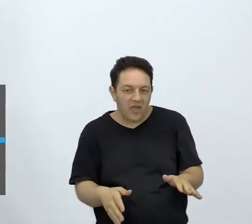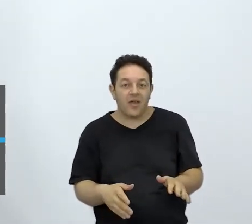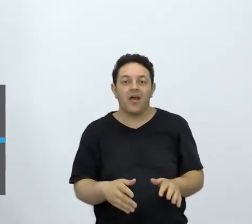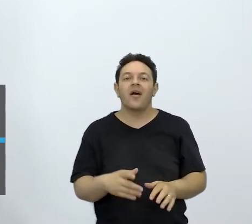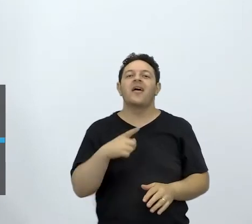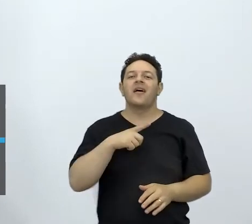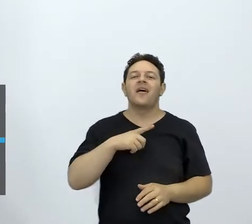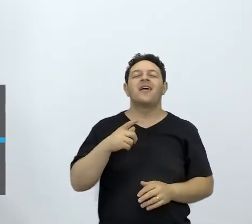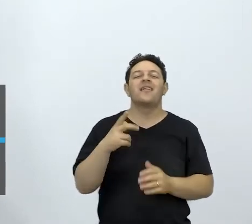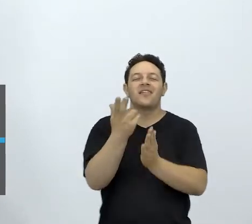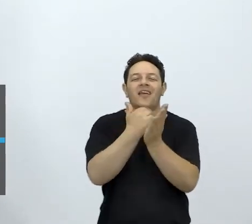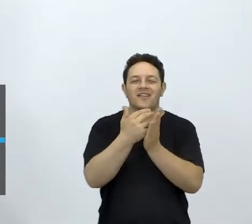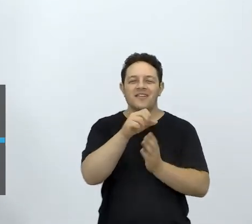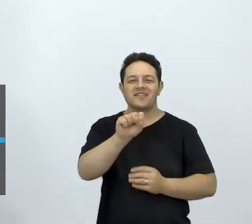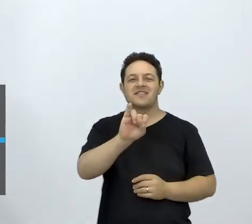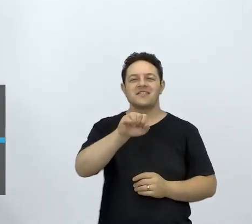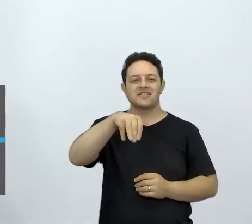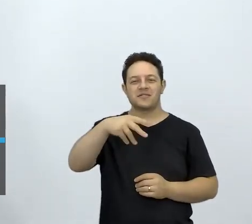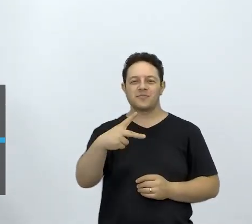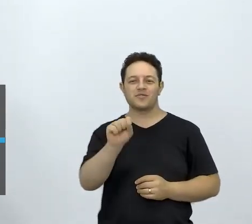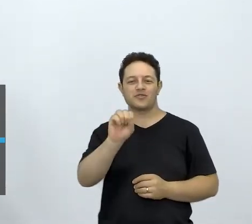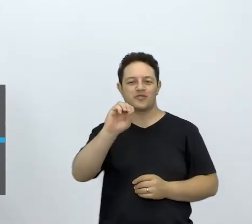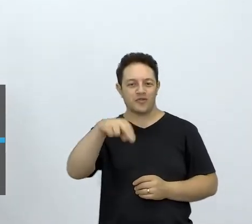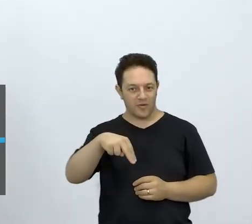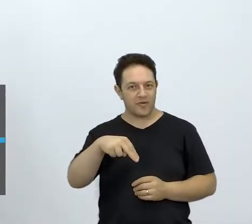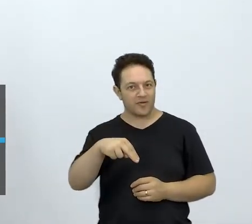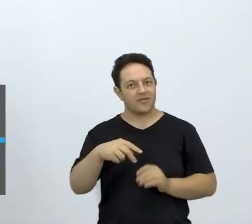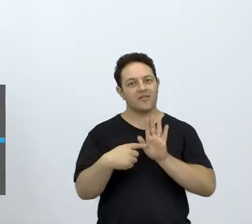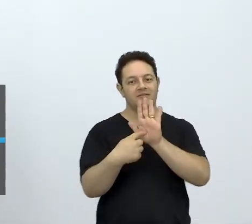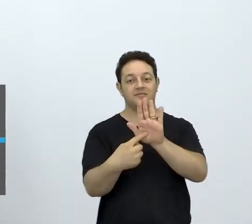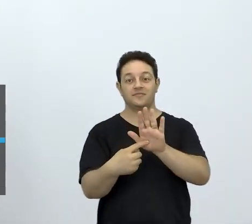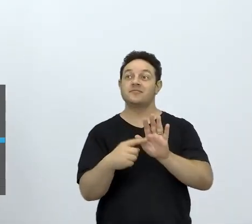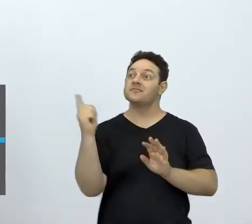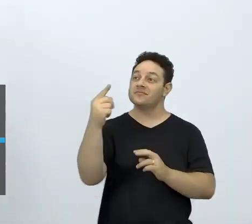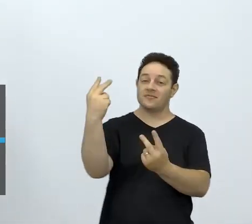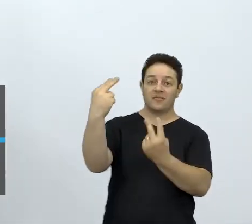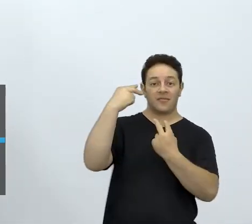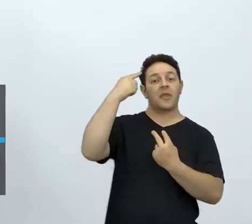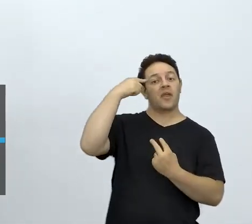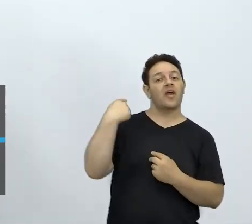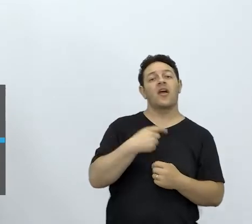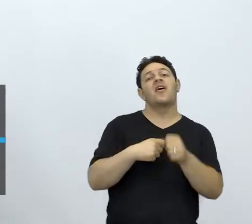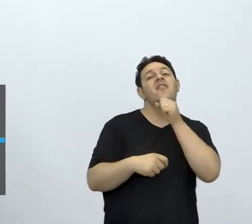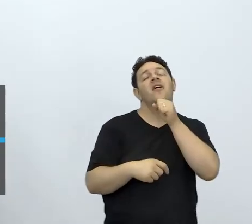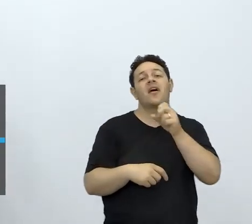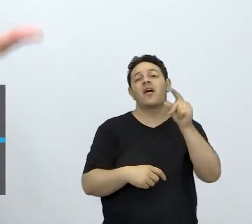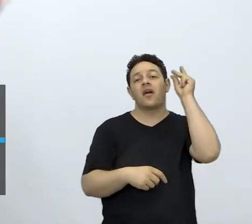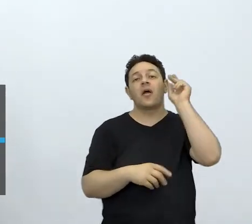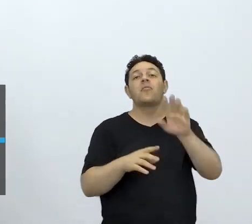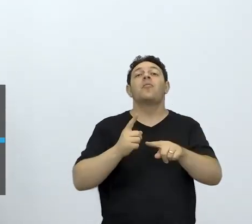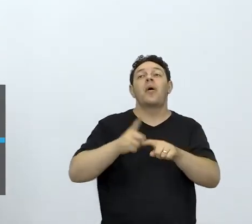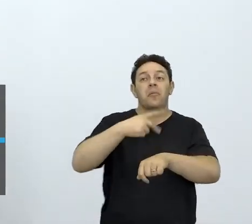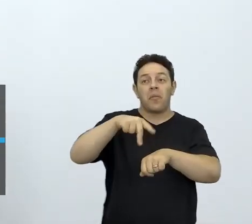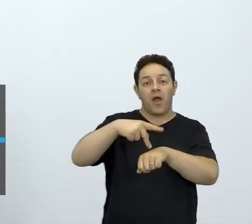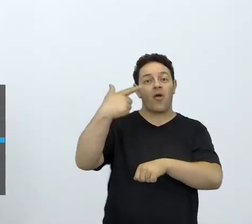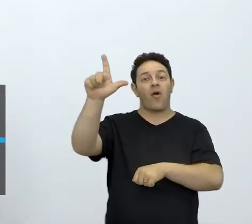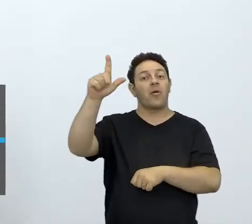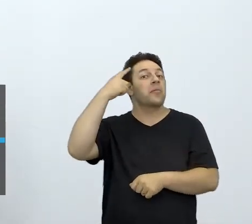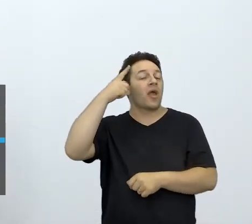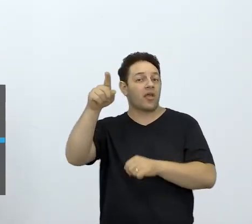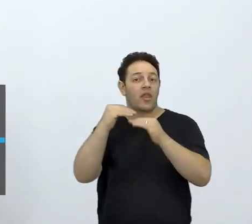Simpson que teve essa representação. Veja, nós somos vistos dessa maneira por outra cultura que se sente superior